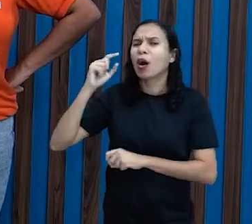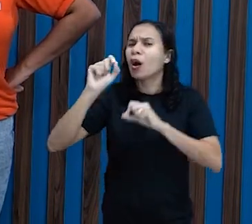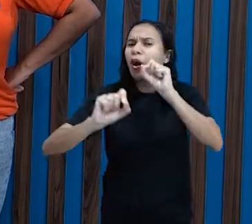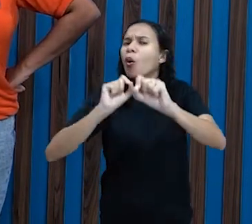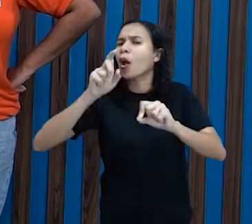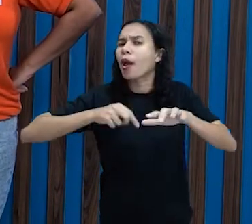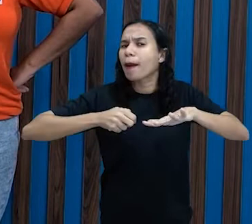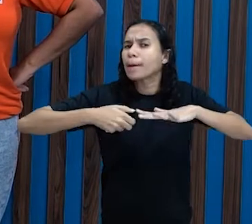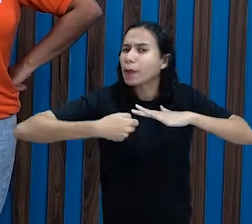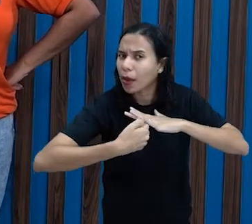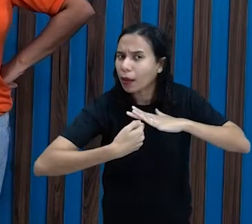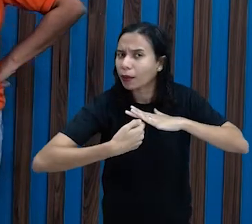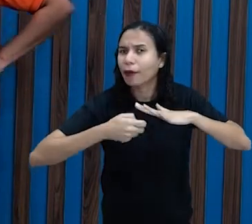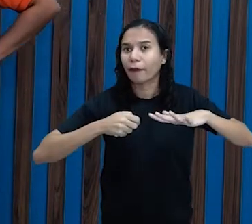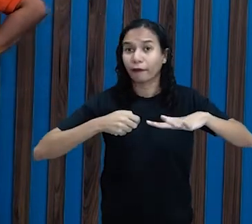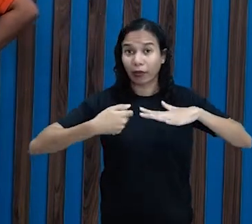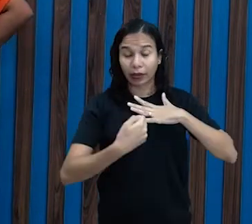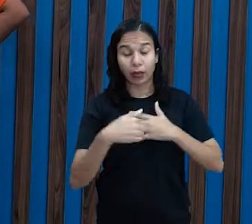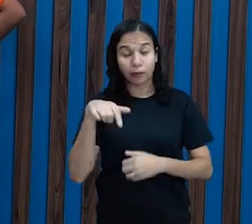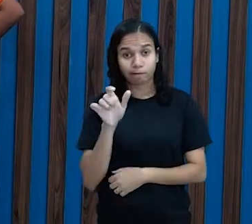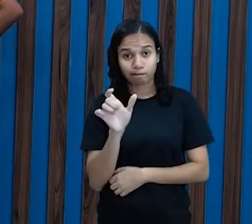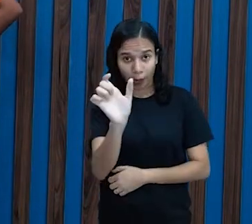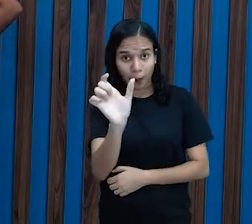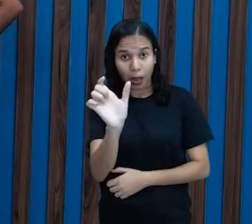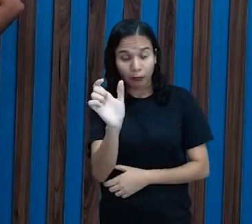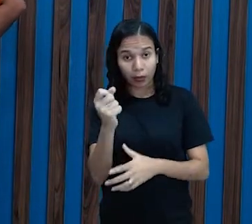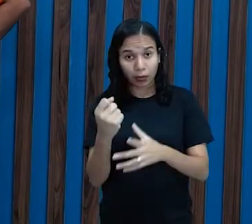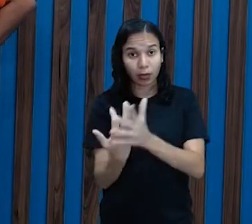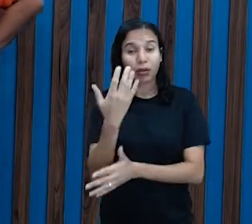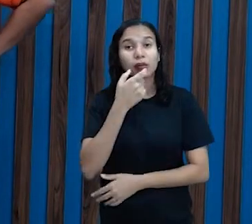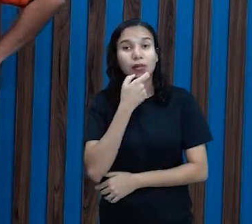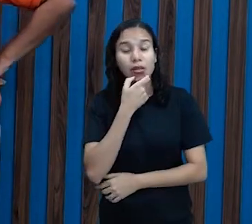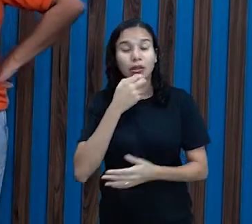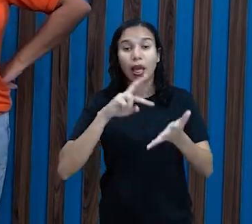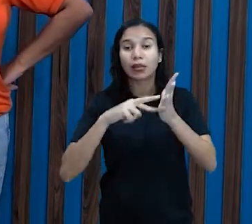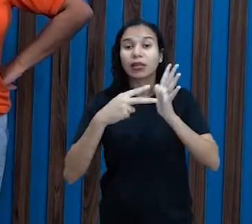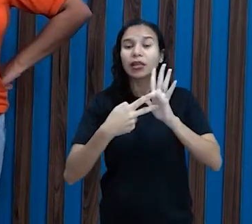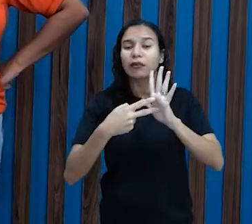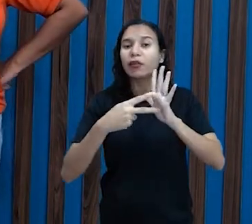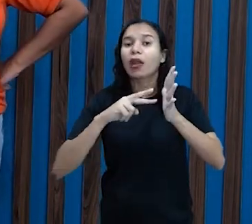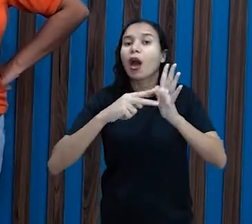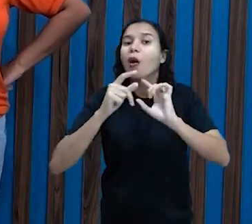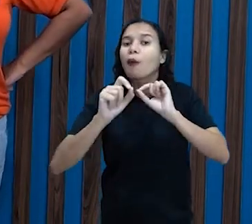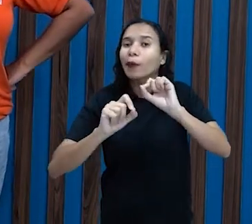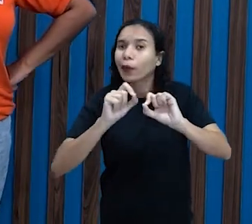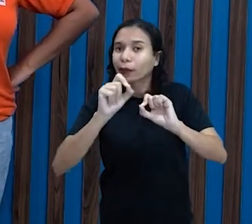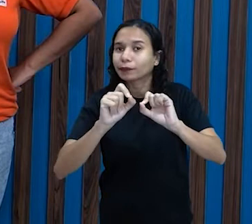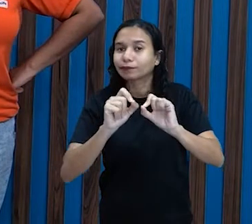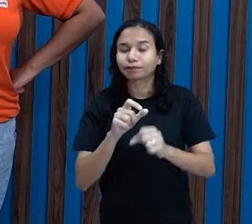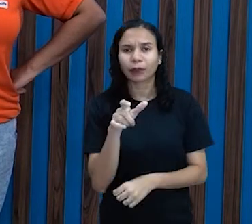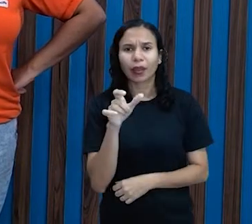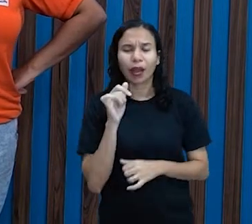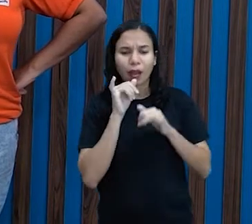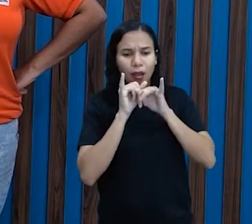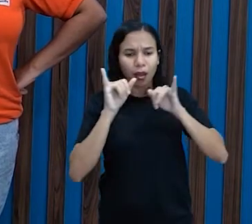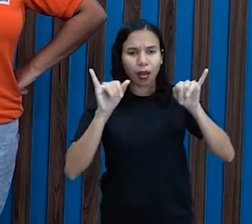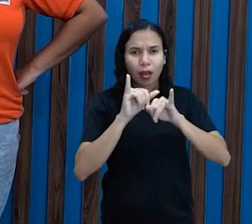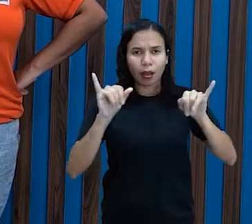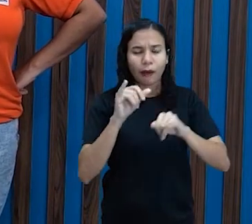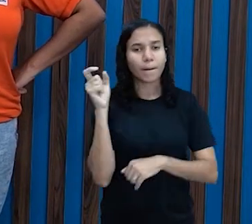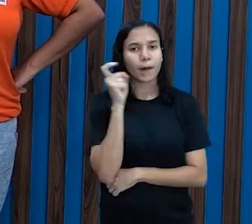fake news? Fake news é uma palavra que vem do inglês e que significa literalmente notícias